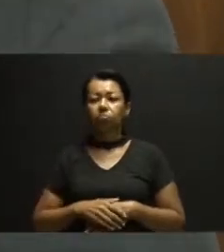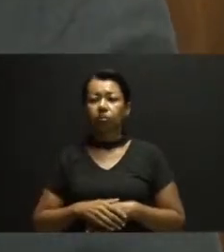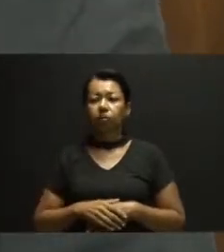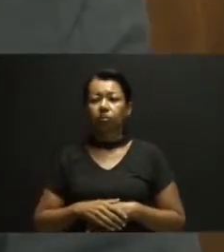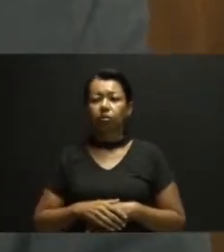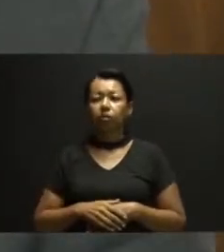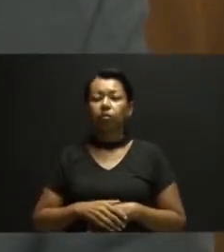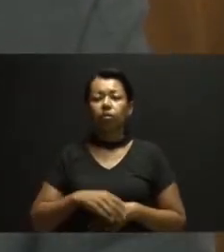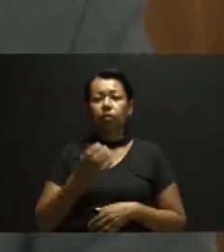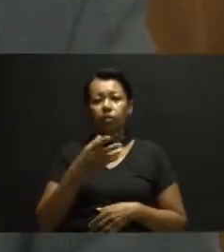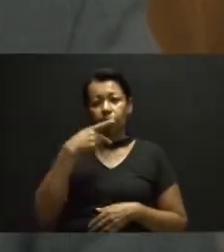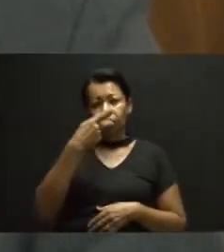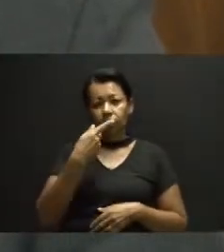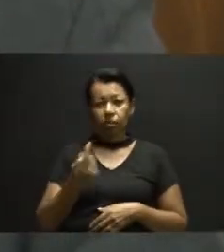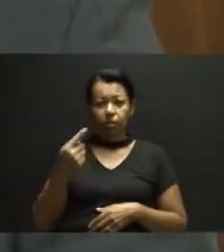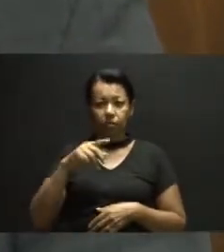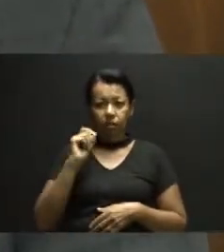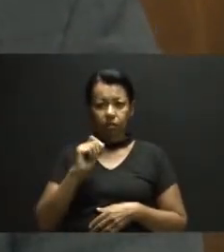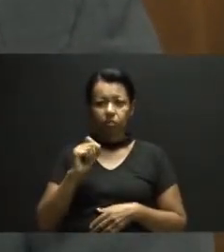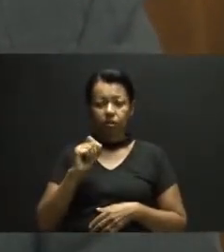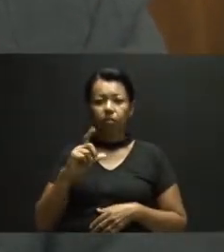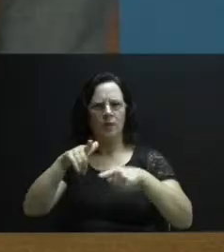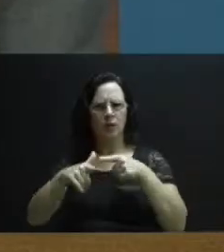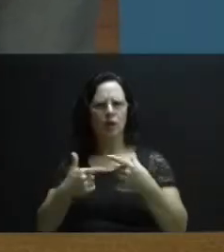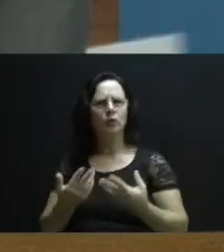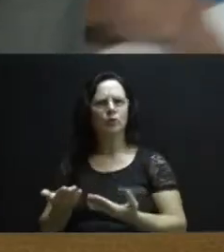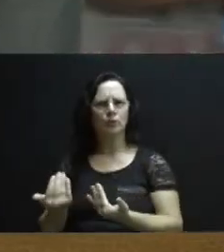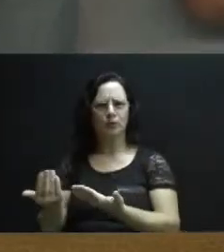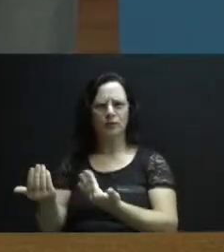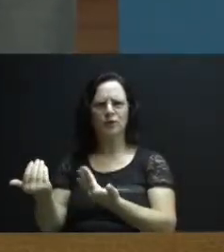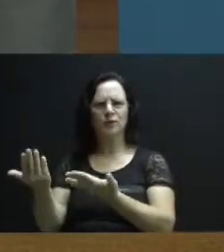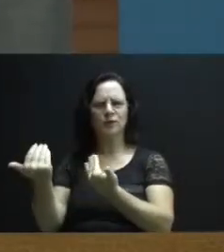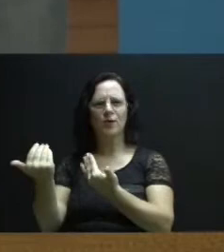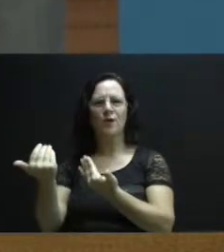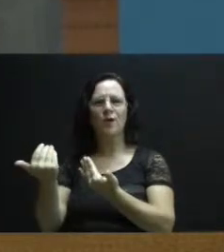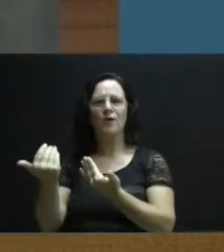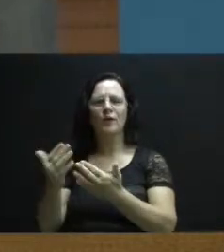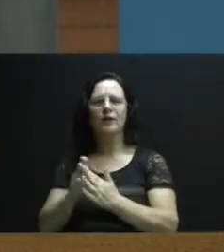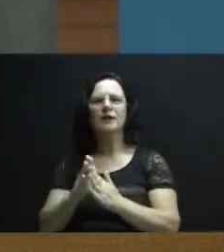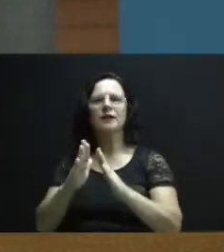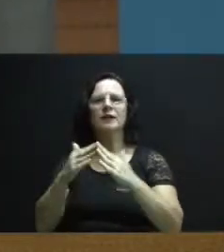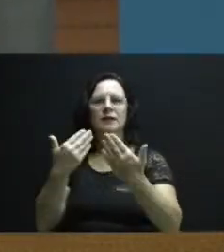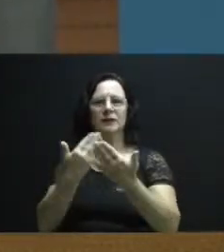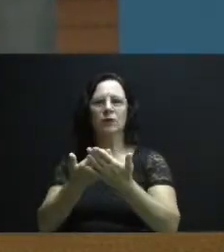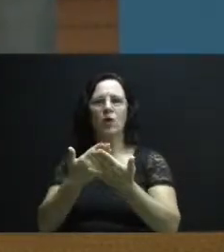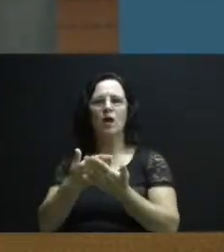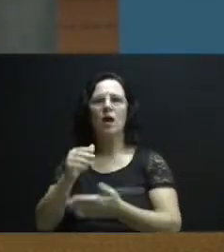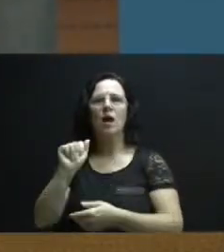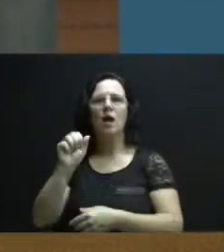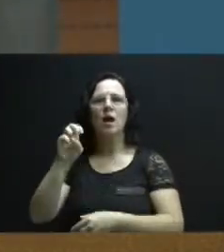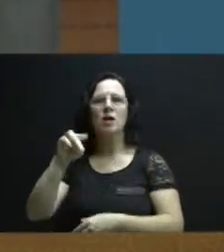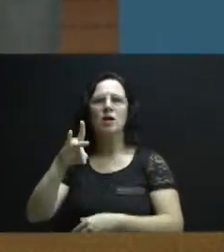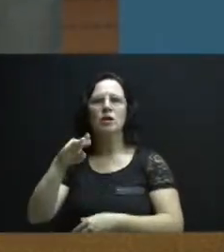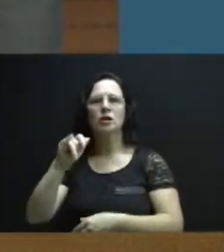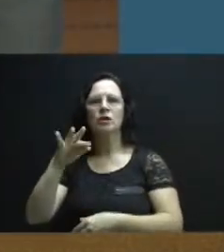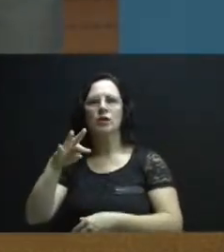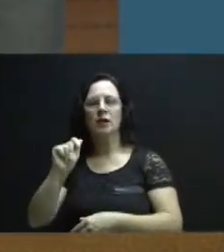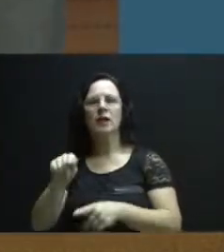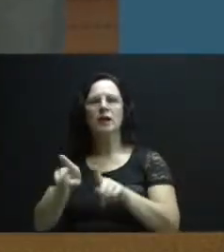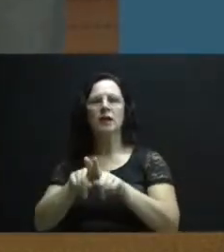viu que eu quero deixar claro aqui eu já coloquei um projeto nosso aqui e composição em andamento aqui dentro tramitando aqui na câmara municipal